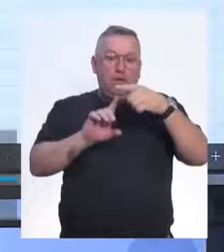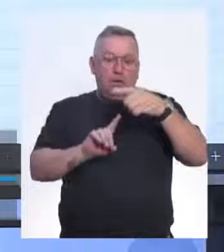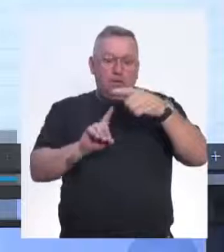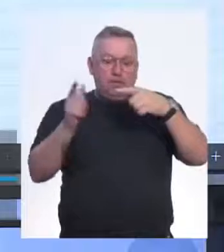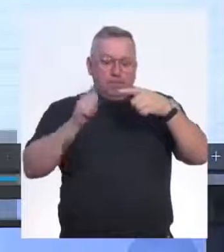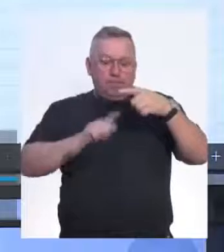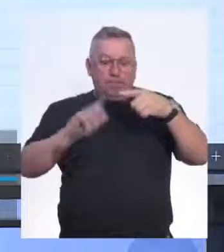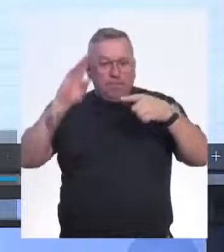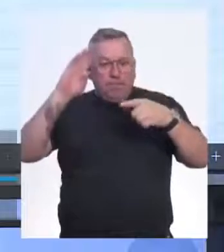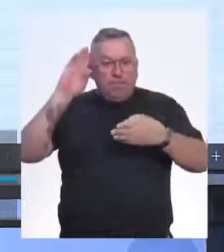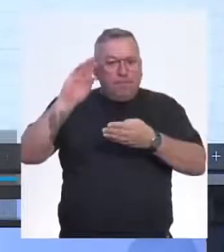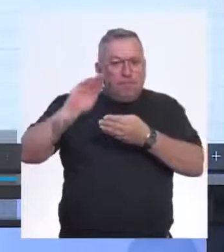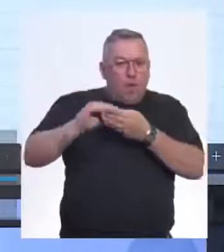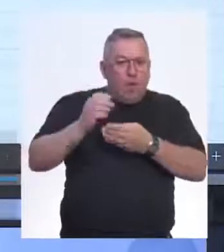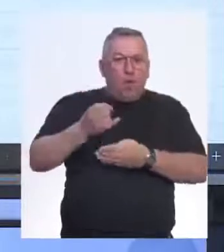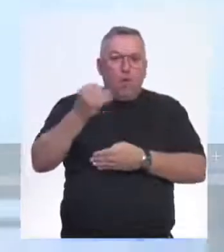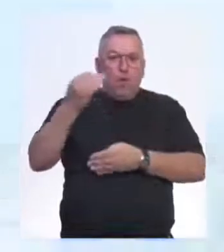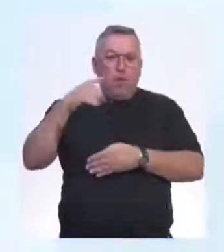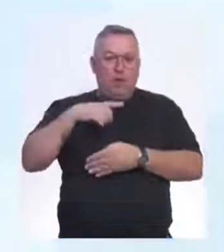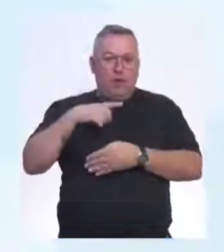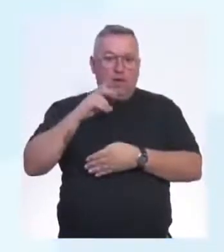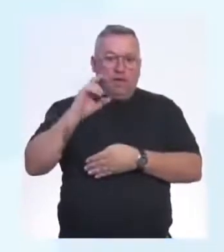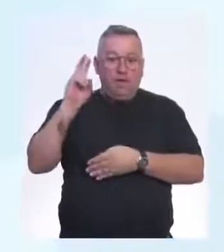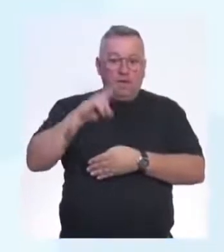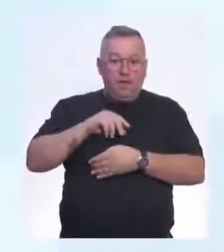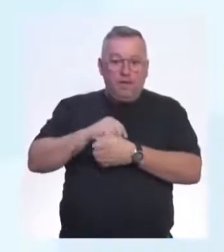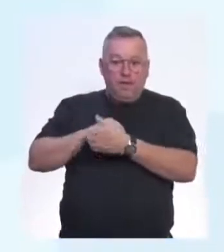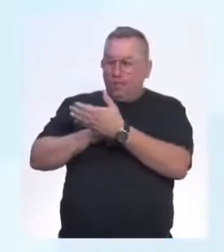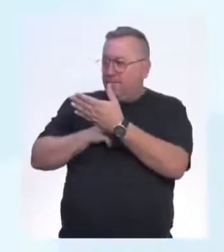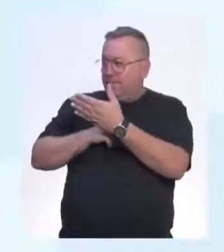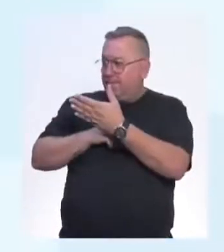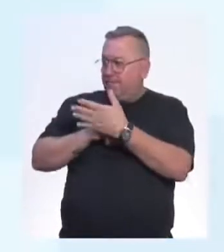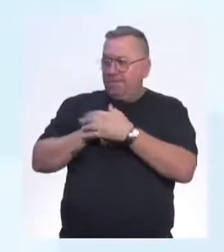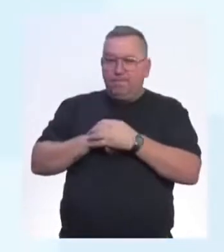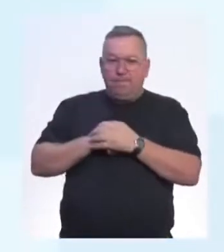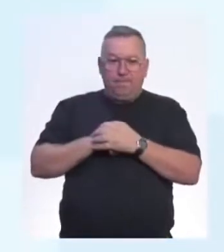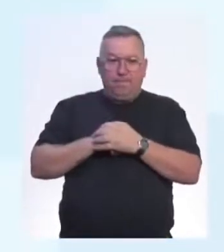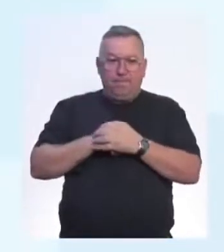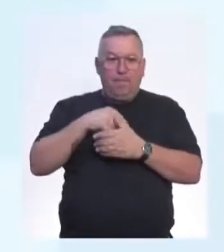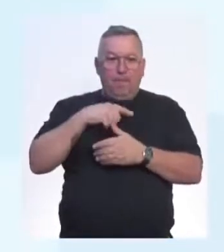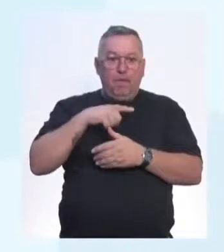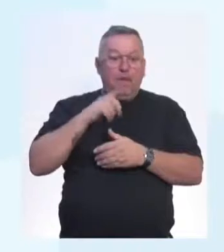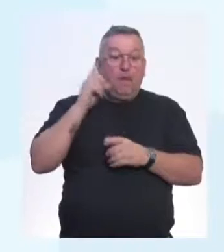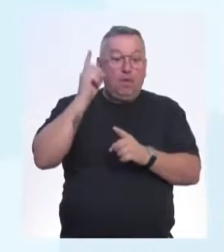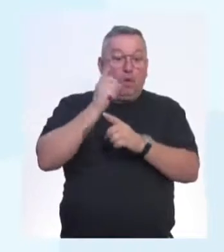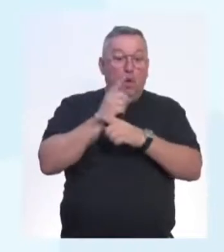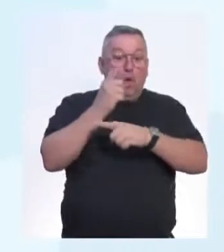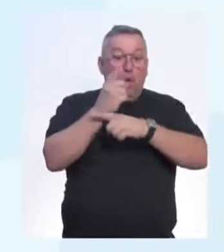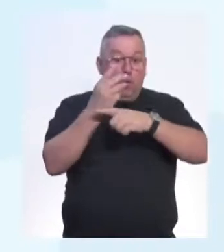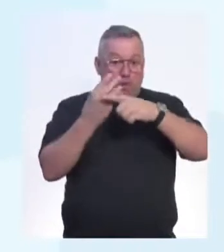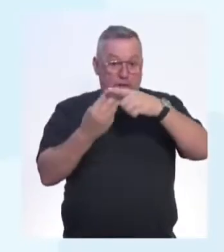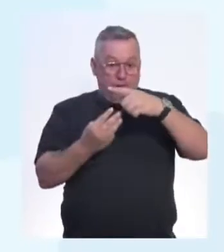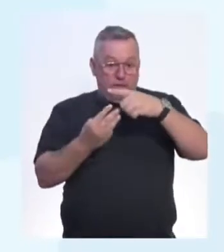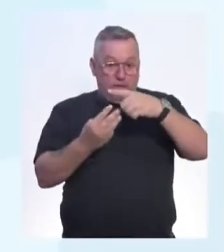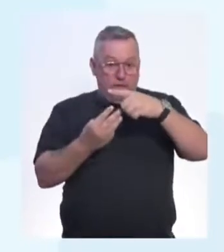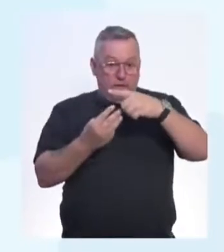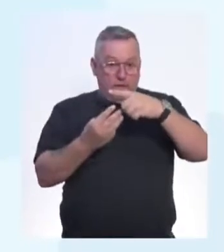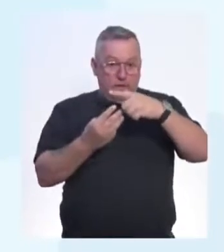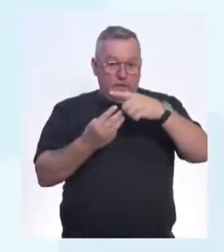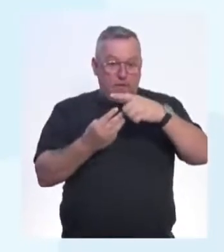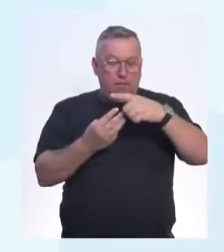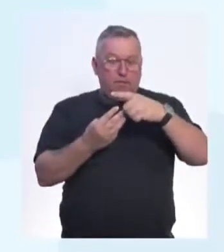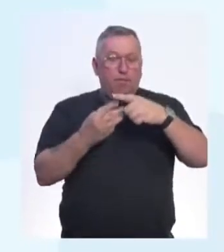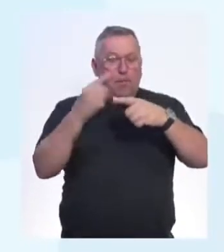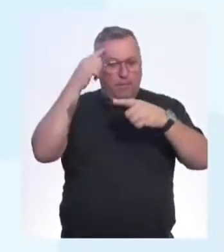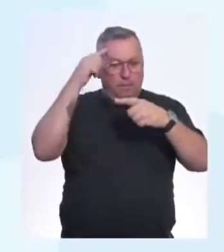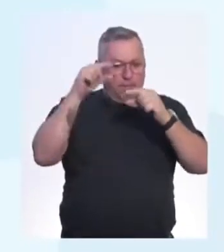o quanto você tem. Na telinha de vocês tem a resposta, que é a seguinte. Então, eu tenho que encontrar 1/3, então eu pego um inteiro lá.